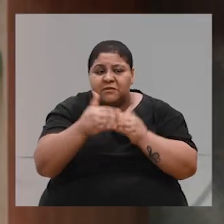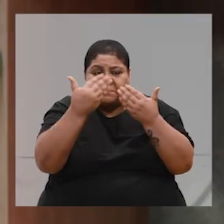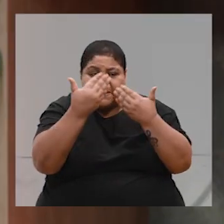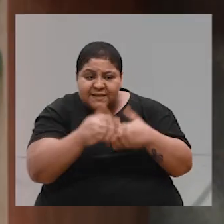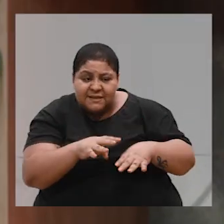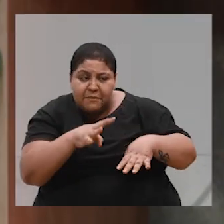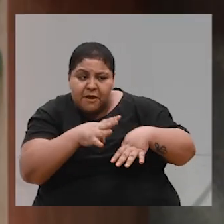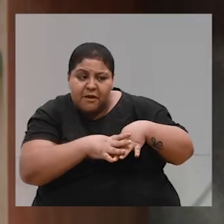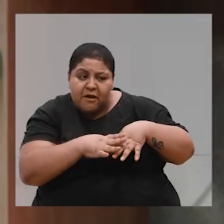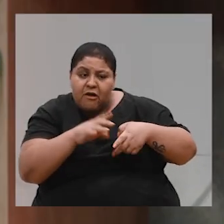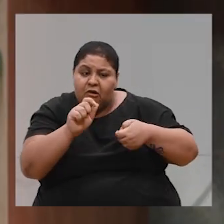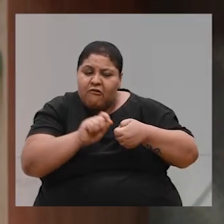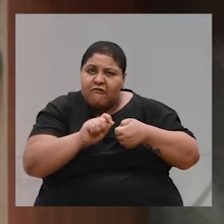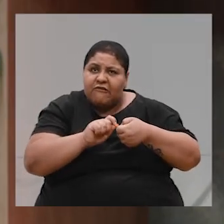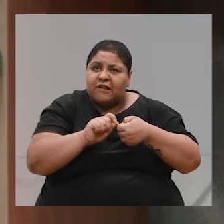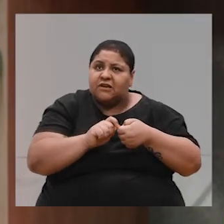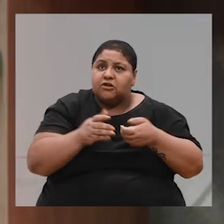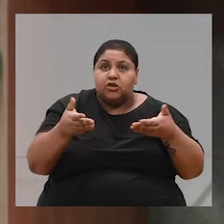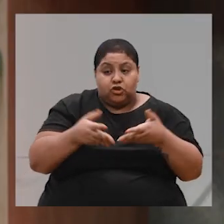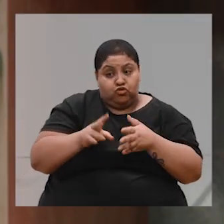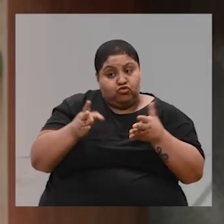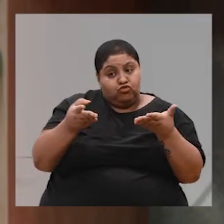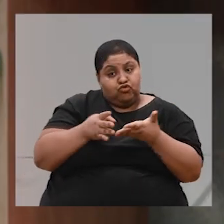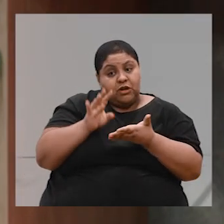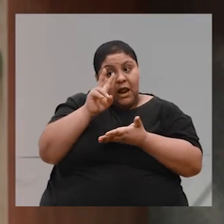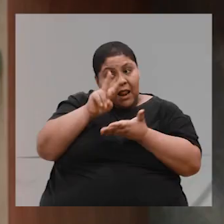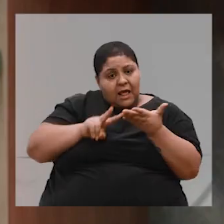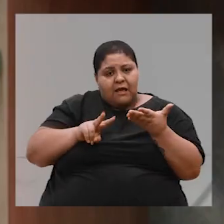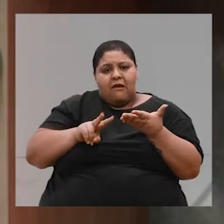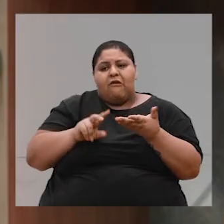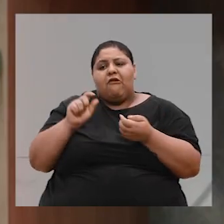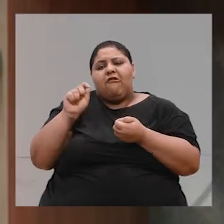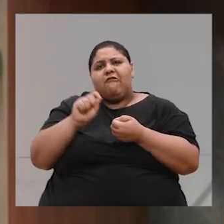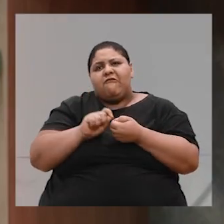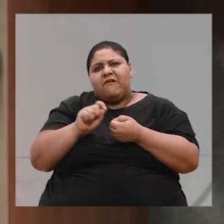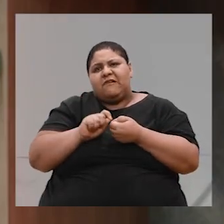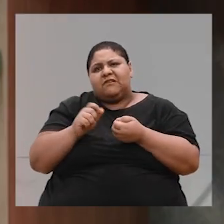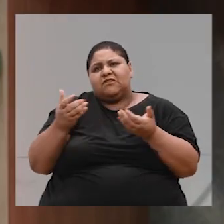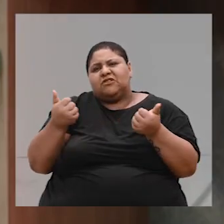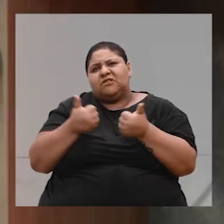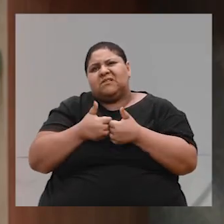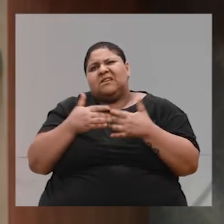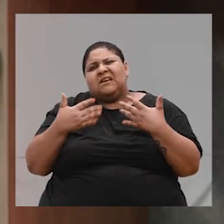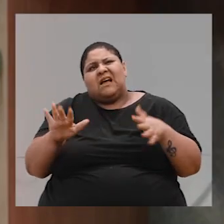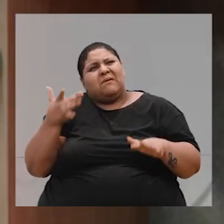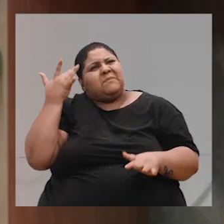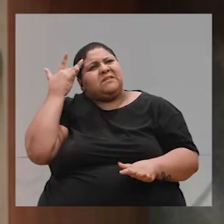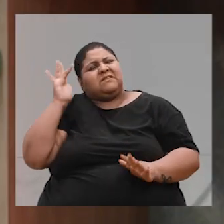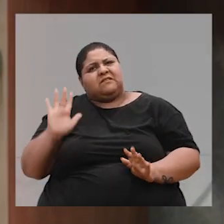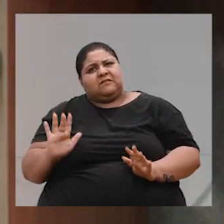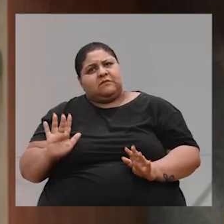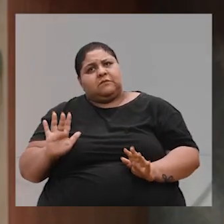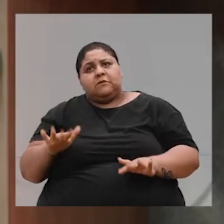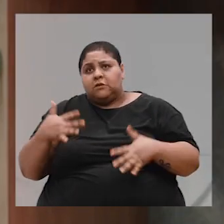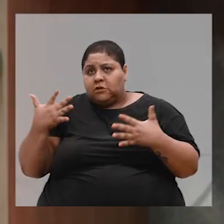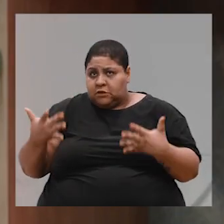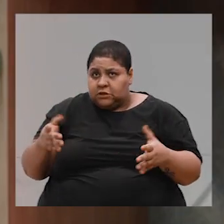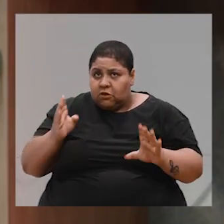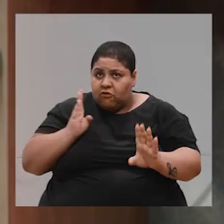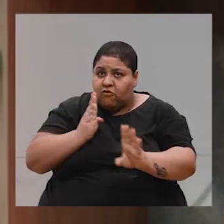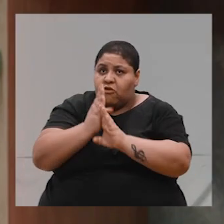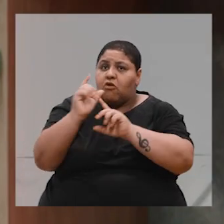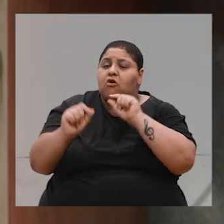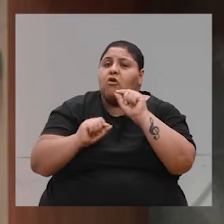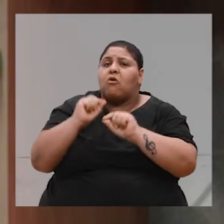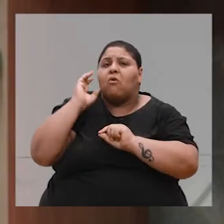Pega essa prova de matemática aqui, faz essa questão, isso aqui tu já viu, então faz aqui, vamos fazer junto. Ah, mãe, mas eu não sei. Então